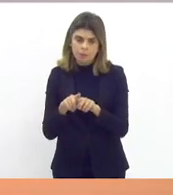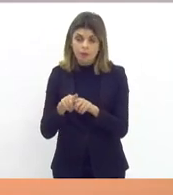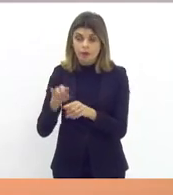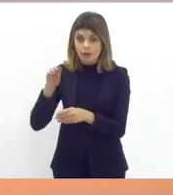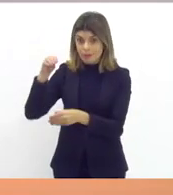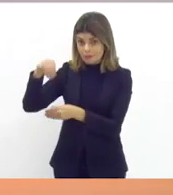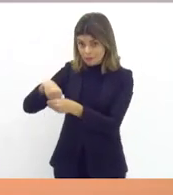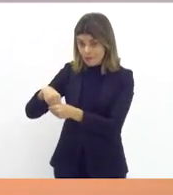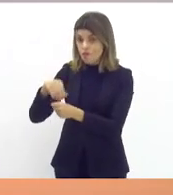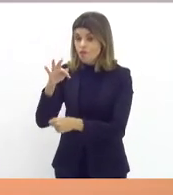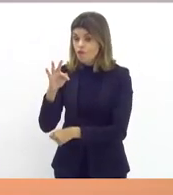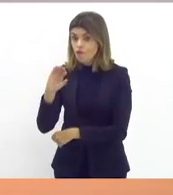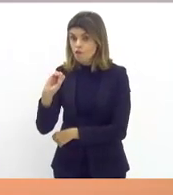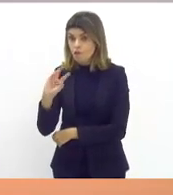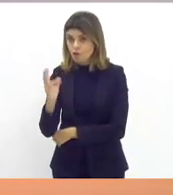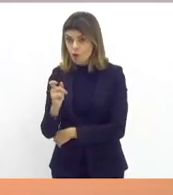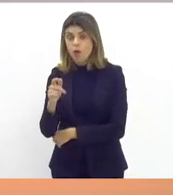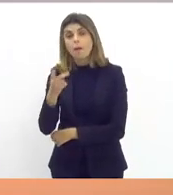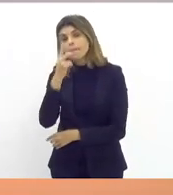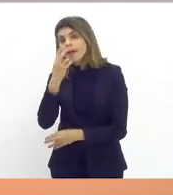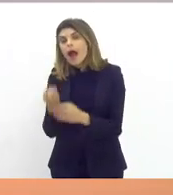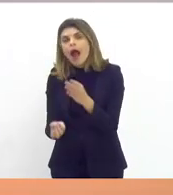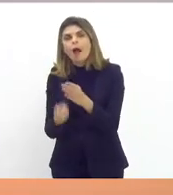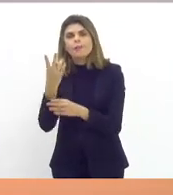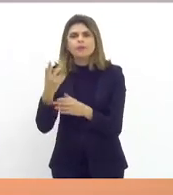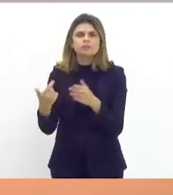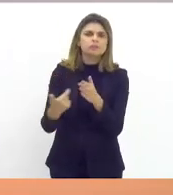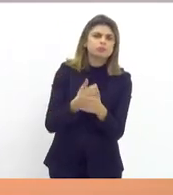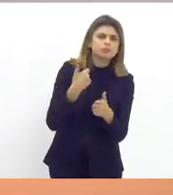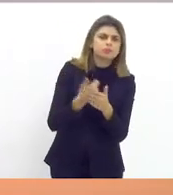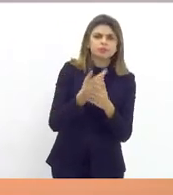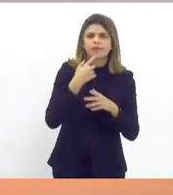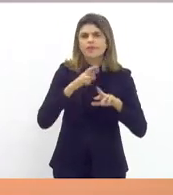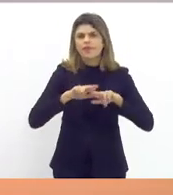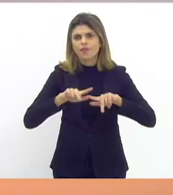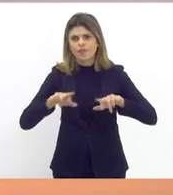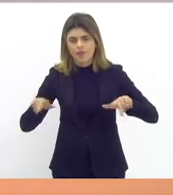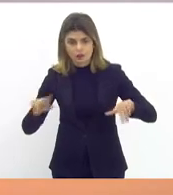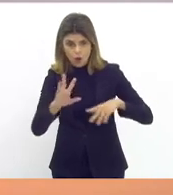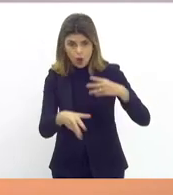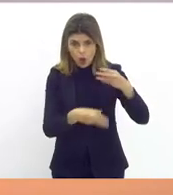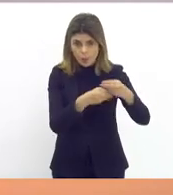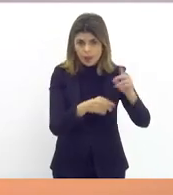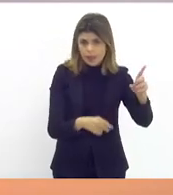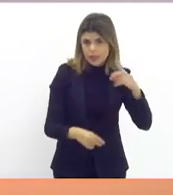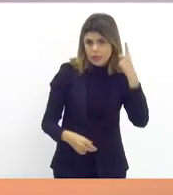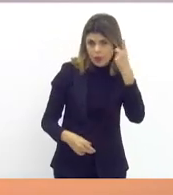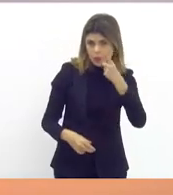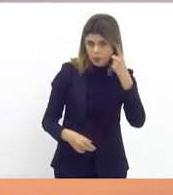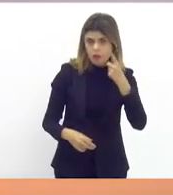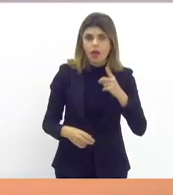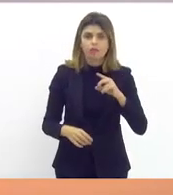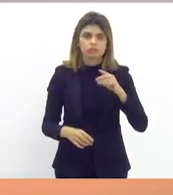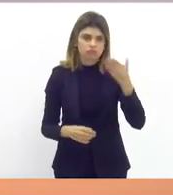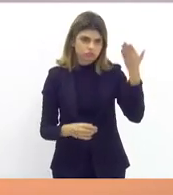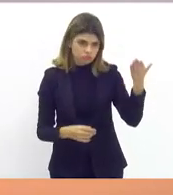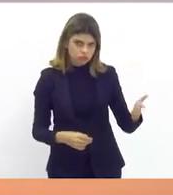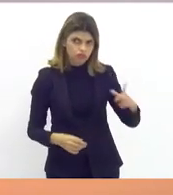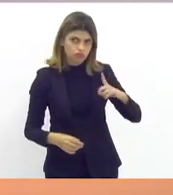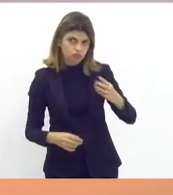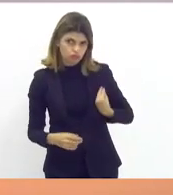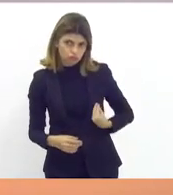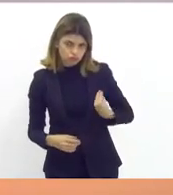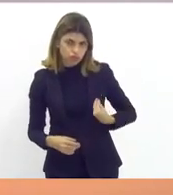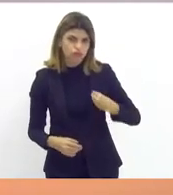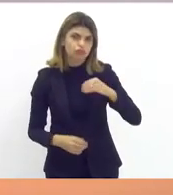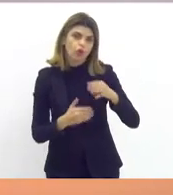folha. Então, acho que isso aqui é um tema que apareceu em várias das perguntas. Cumprimentar o deputado Júlio Lopes aqui.